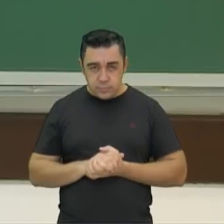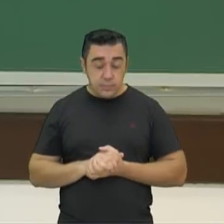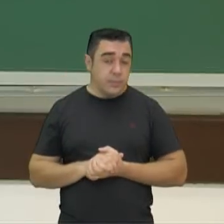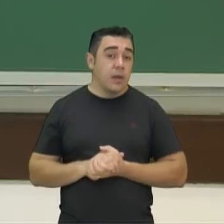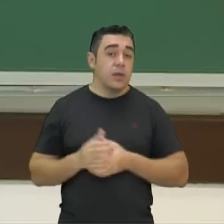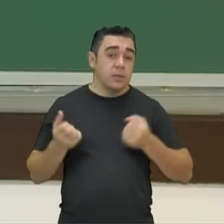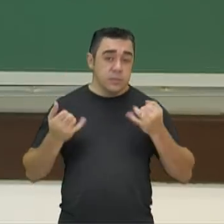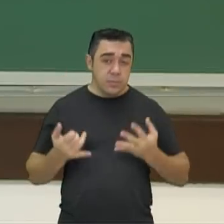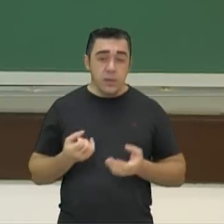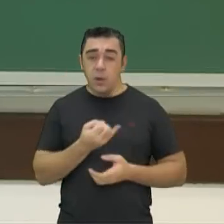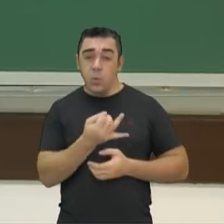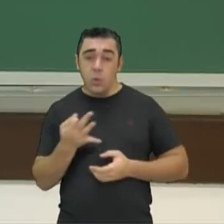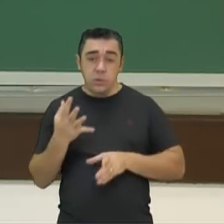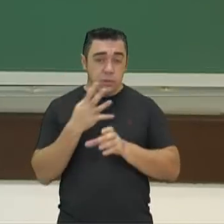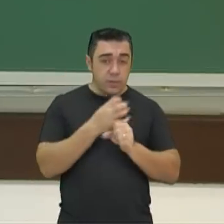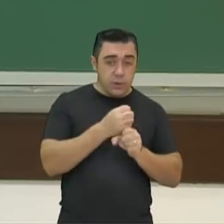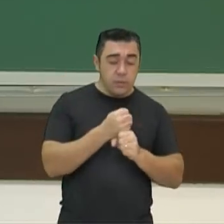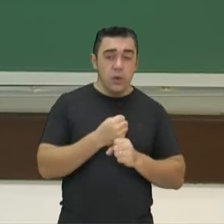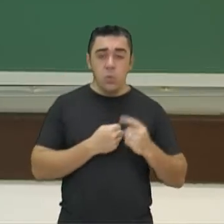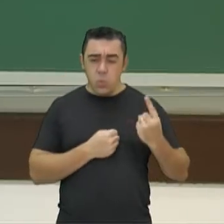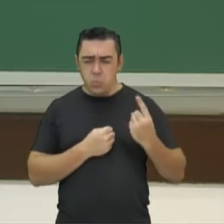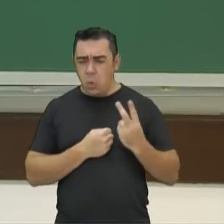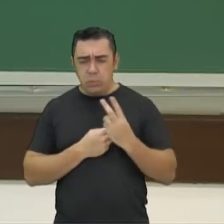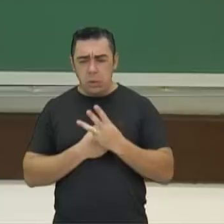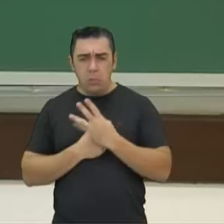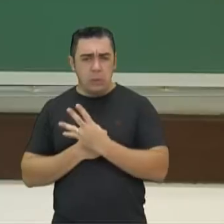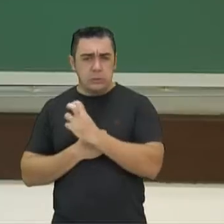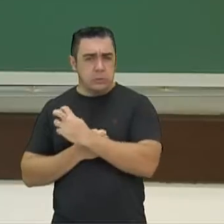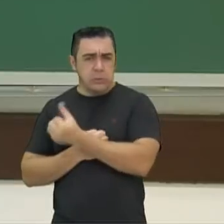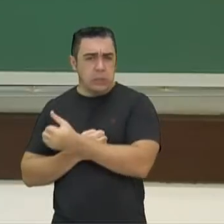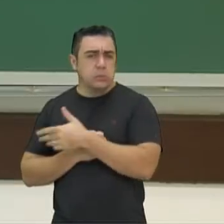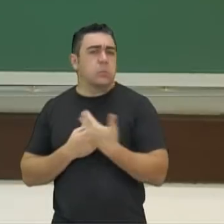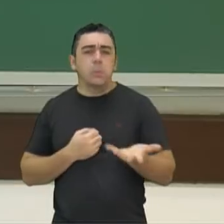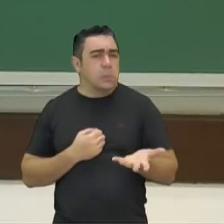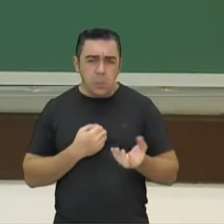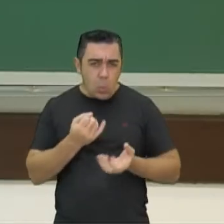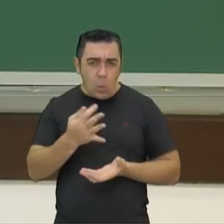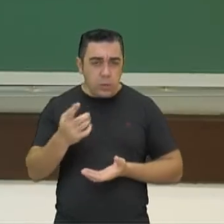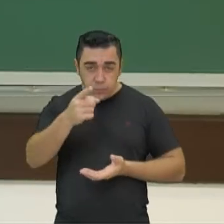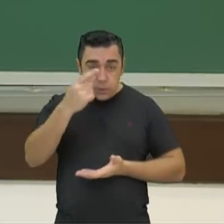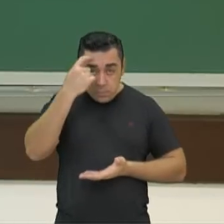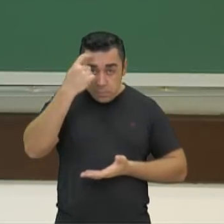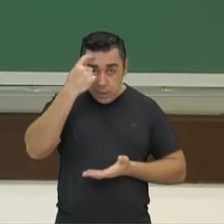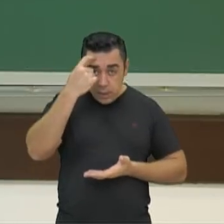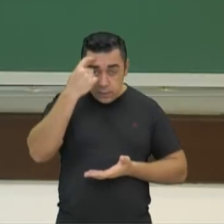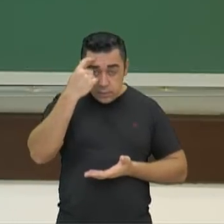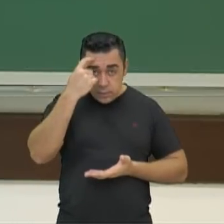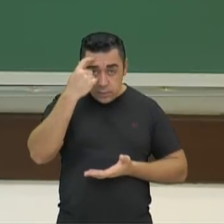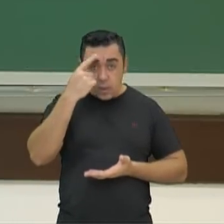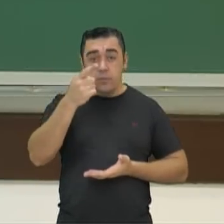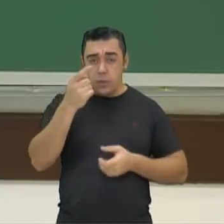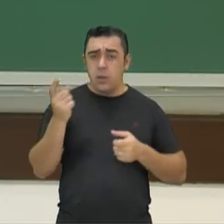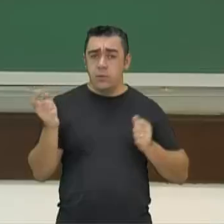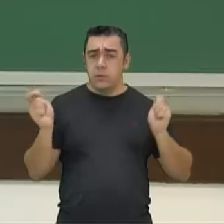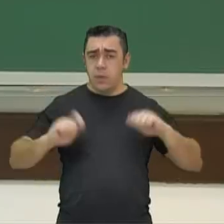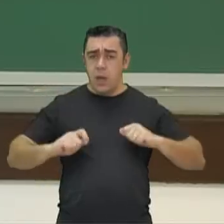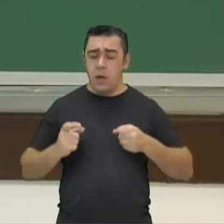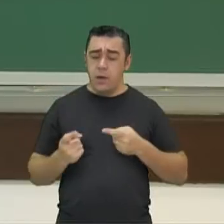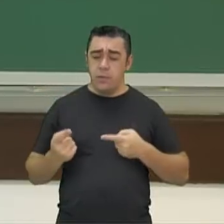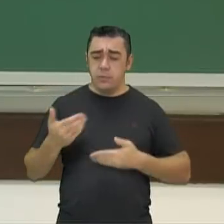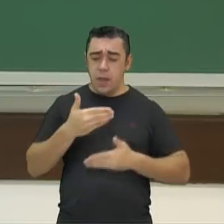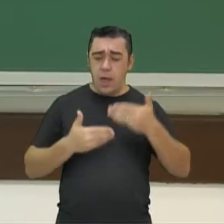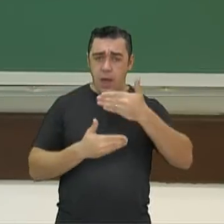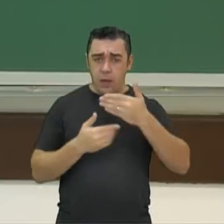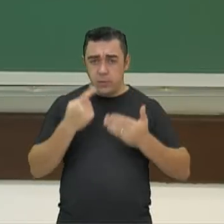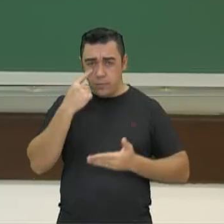qual o valor relativo dessas peças. Vale 1, 2, 3, 4, 5, 6. Pensa aí. Precisar, volta nas